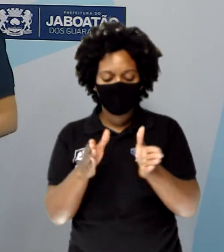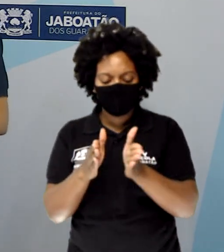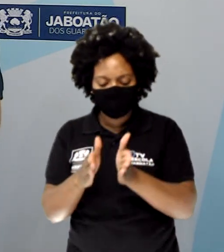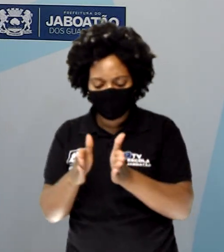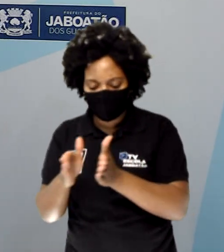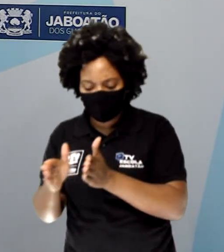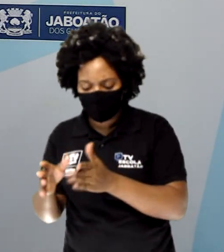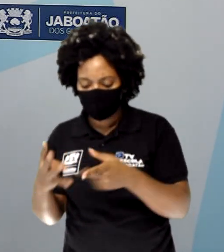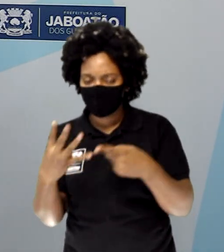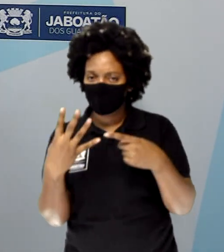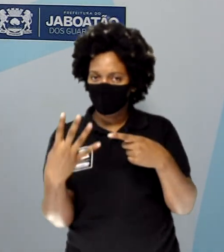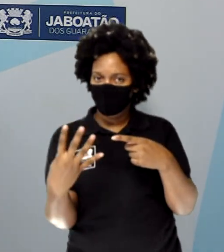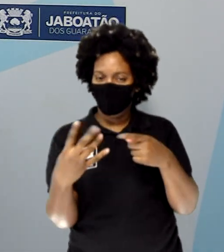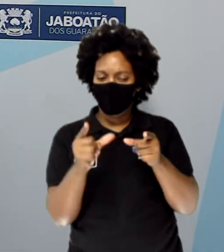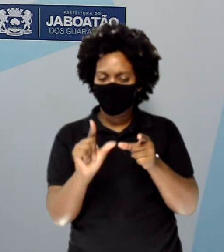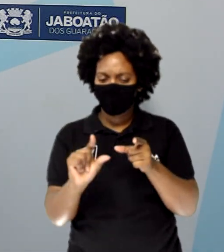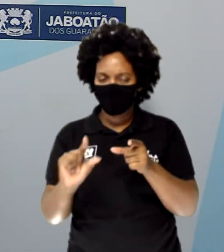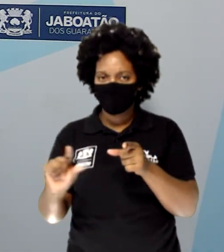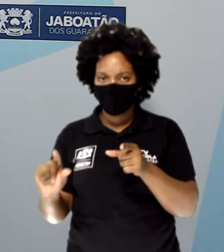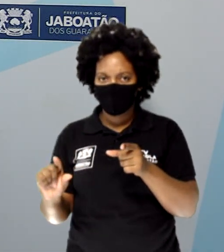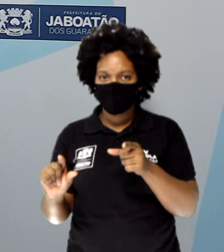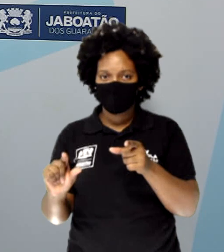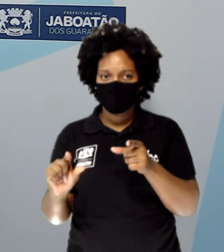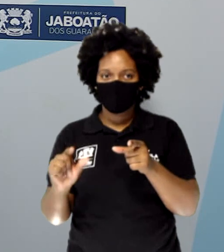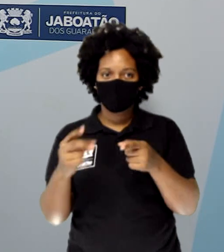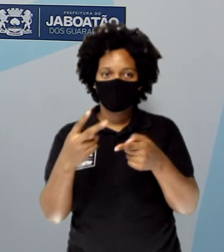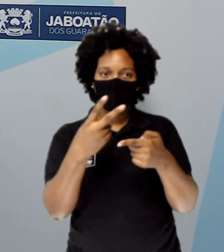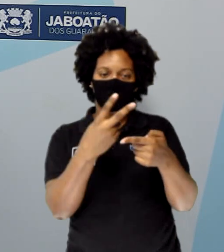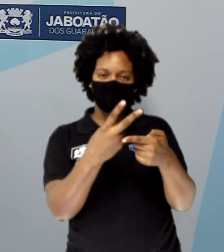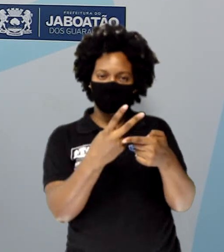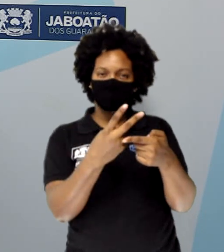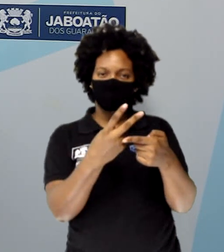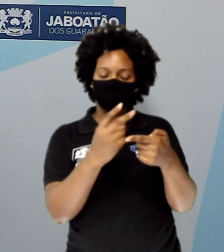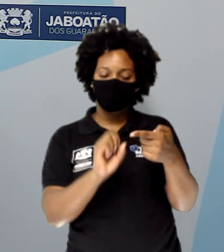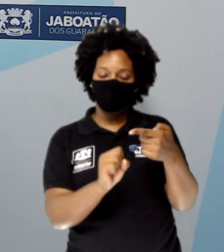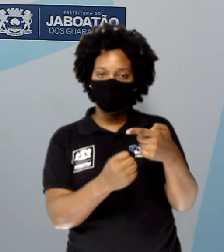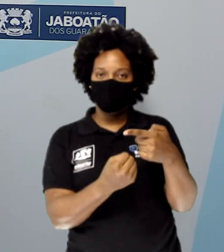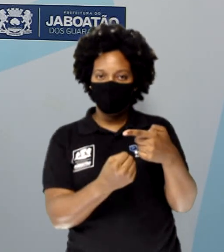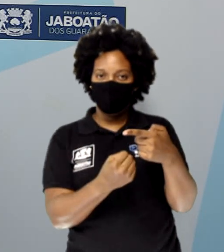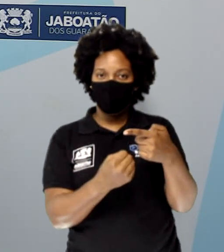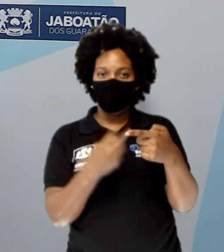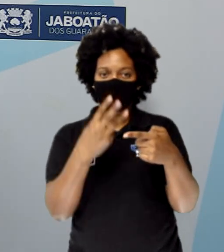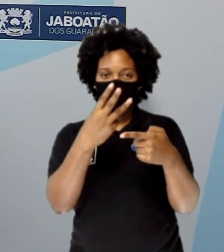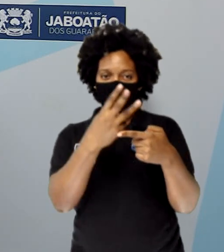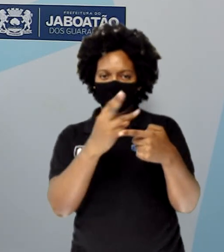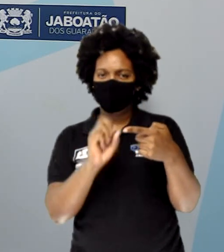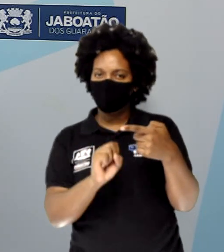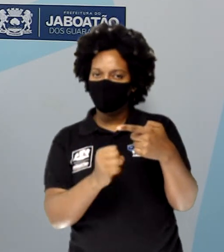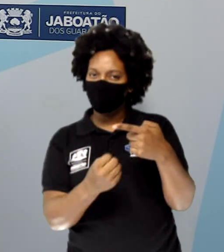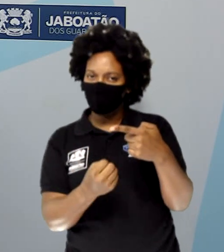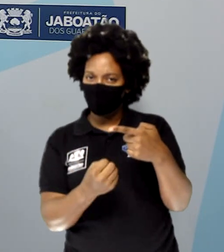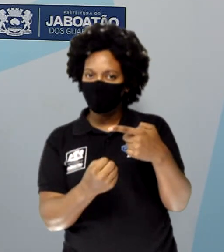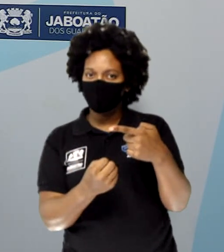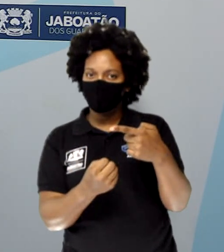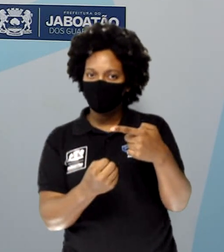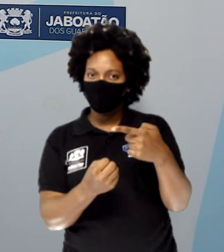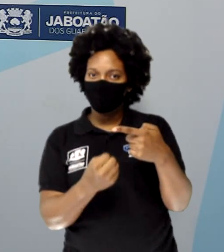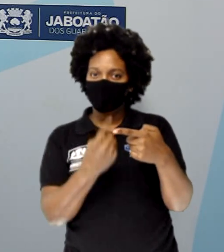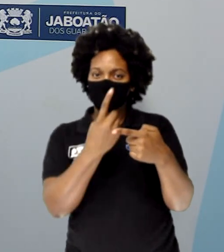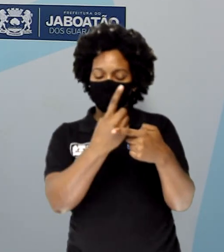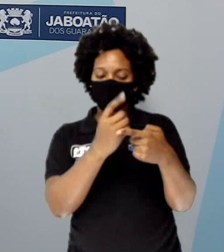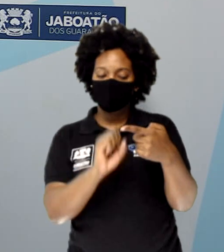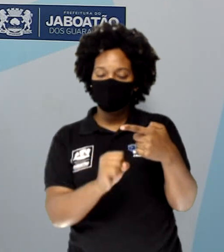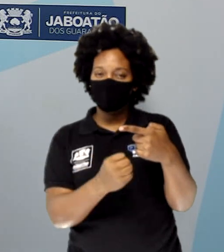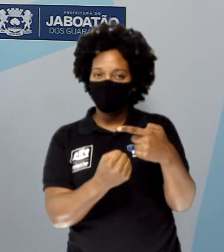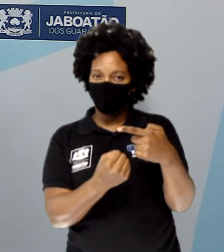partes, a gente verifica, ó, 2/8 consumido pelo André, 3/8 consumido pela Júlia,